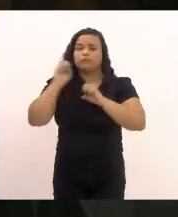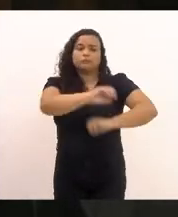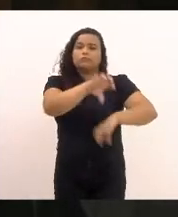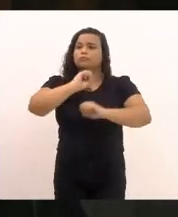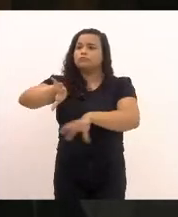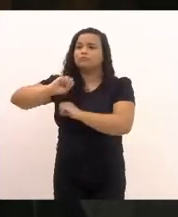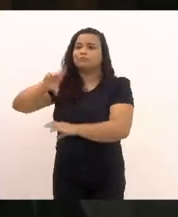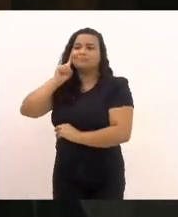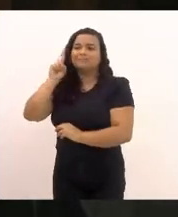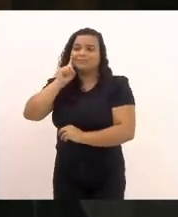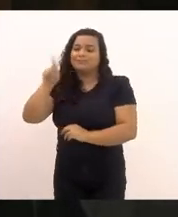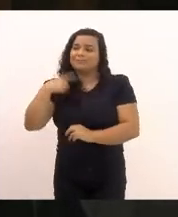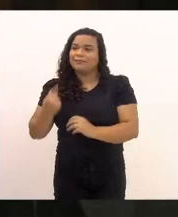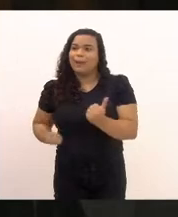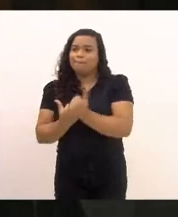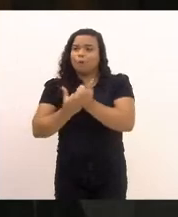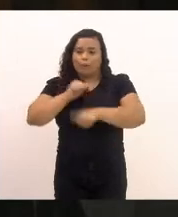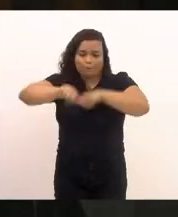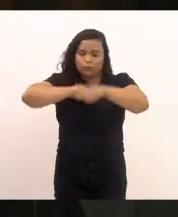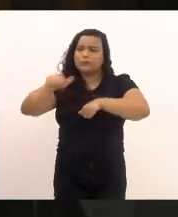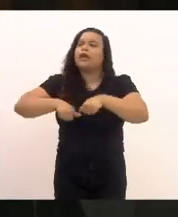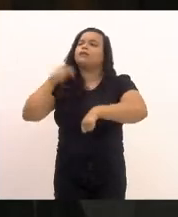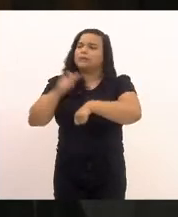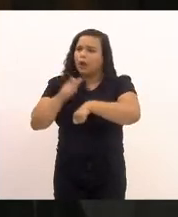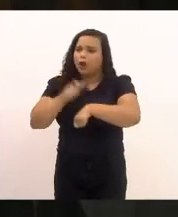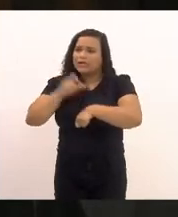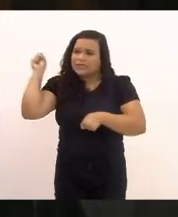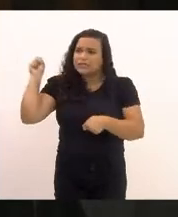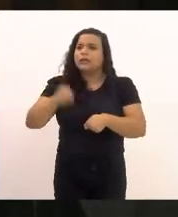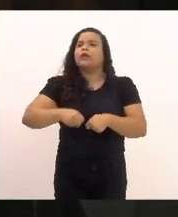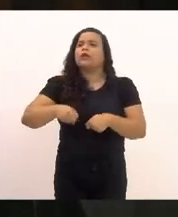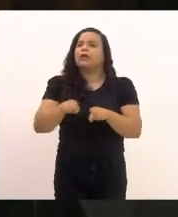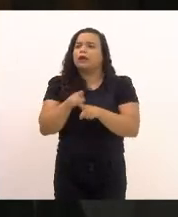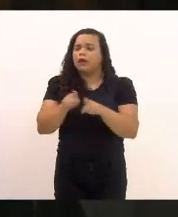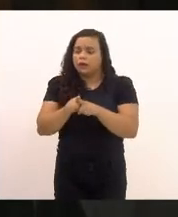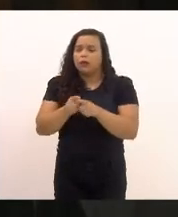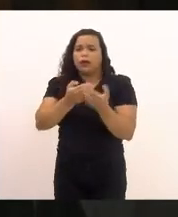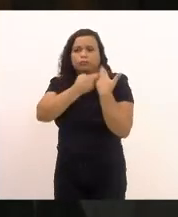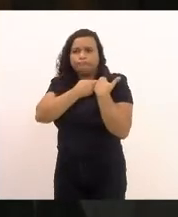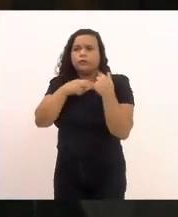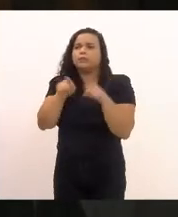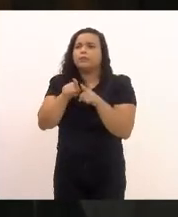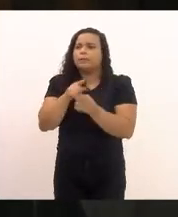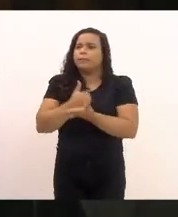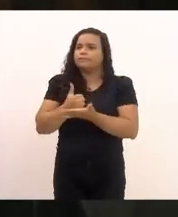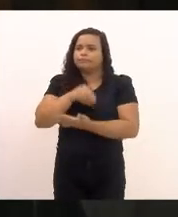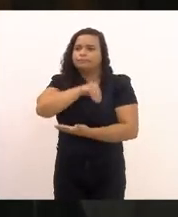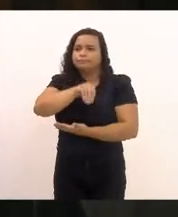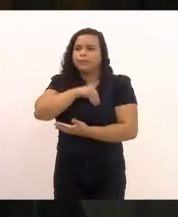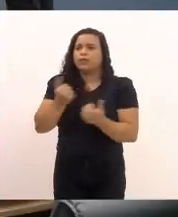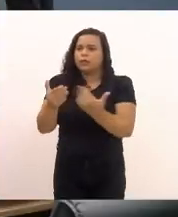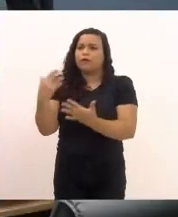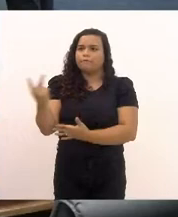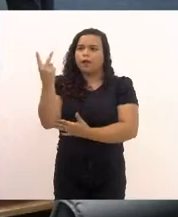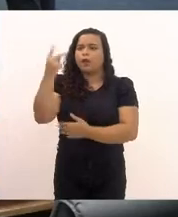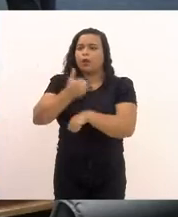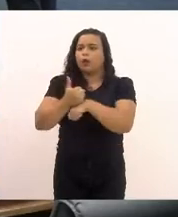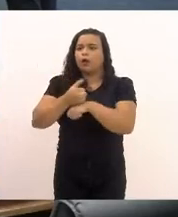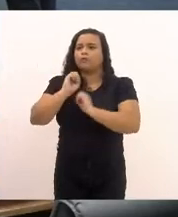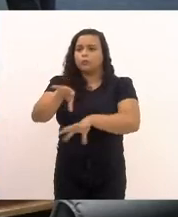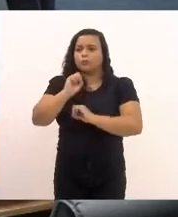todo apoio à migração, todo apoio à carreira, ao piso e à valorização dos nossos profissionais de educação.